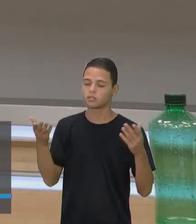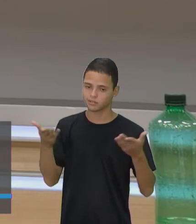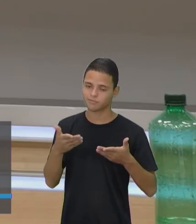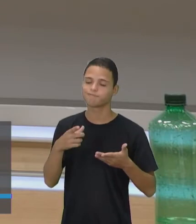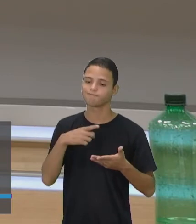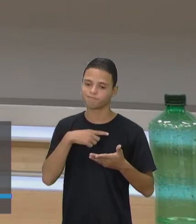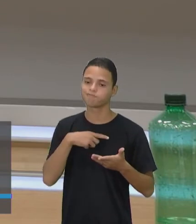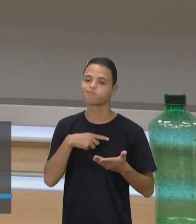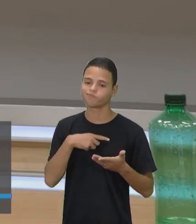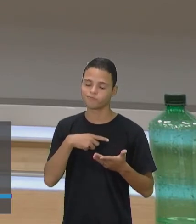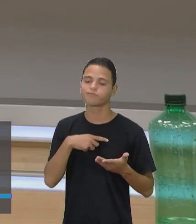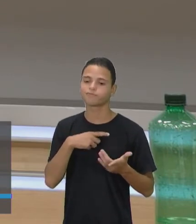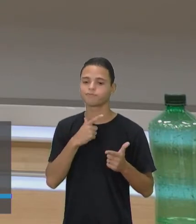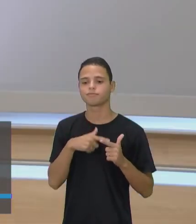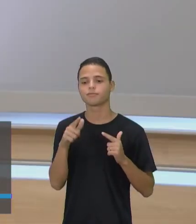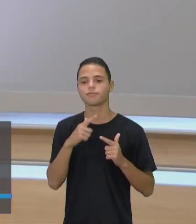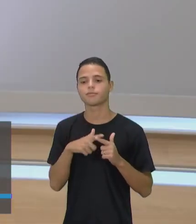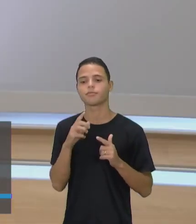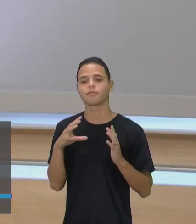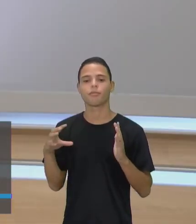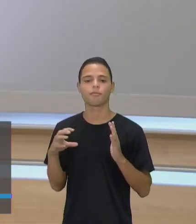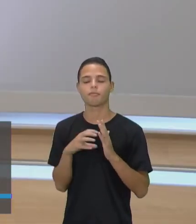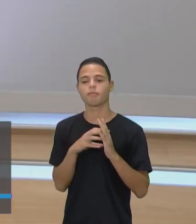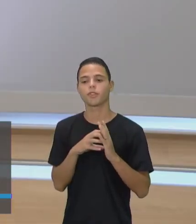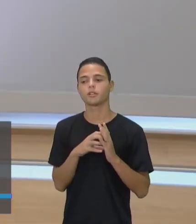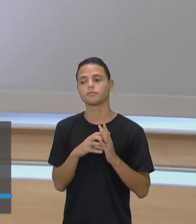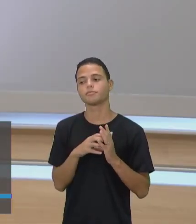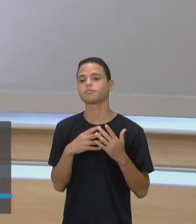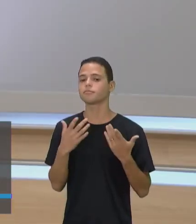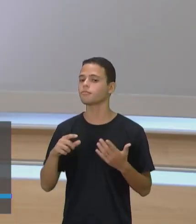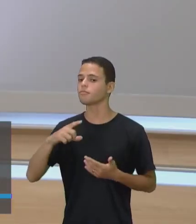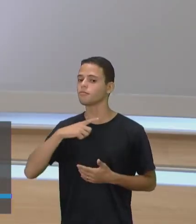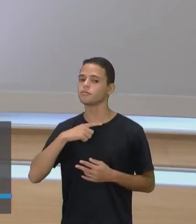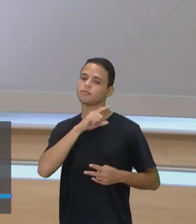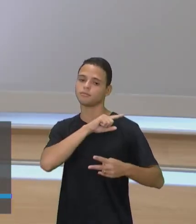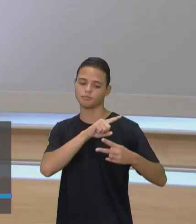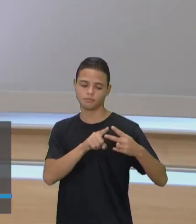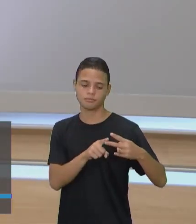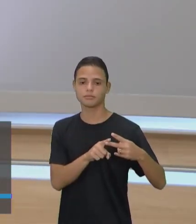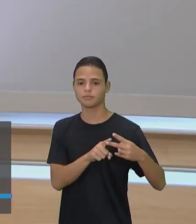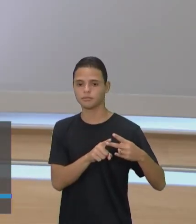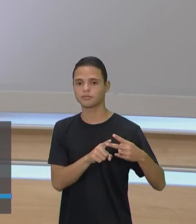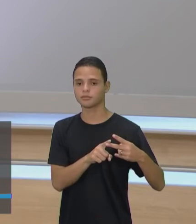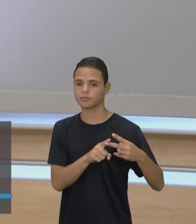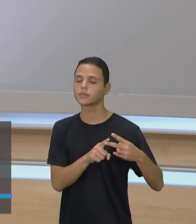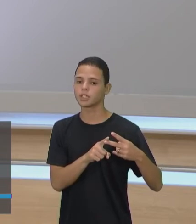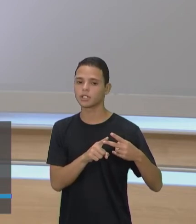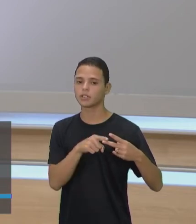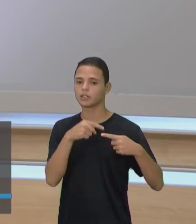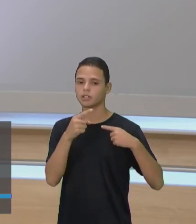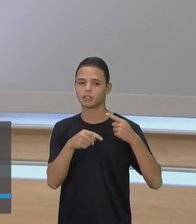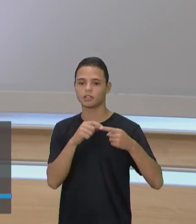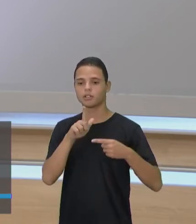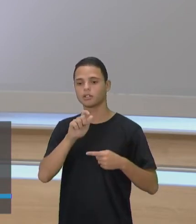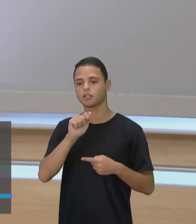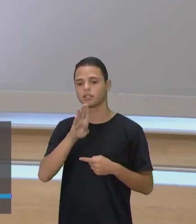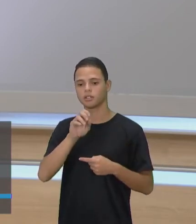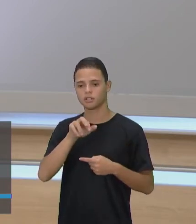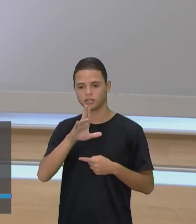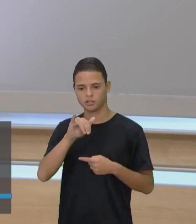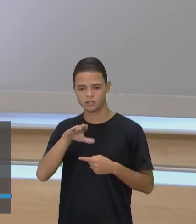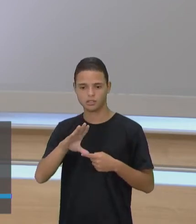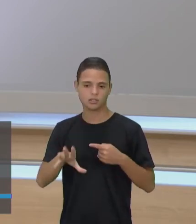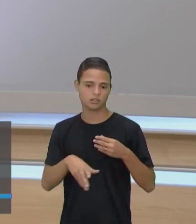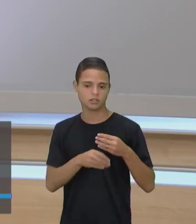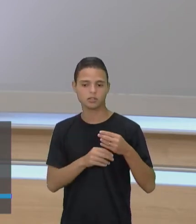frutos, infelizmente. E aí tem duas coisas, né, que eu vou até pedir para o Gabriel complementar, que